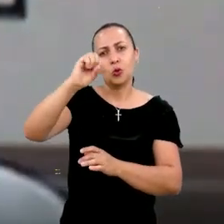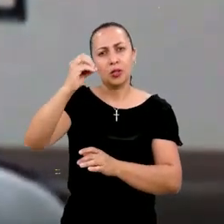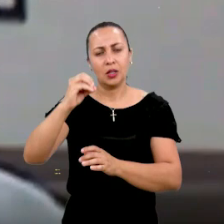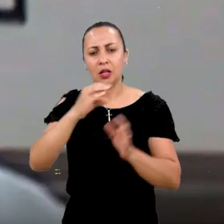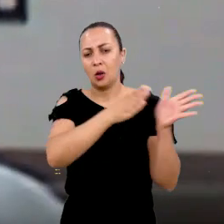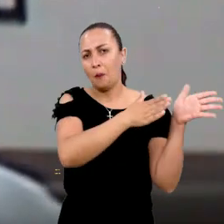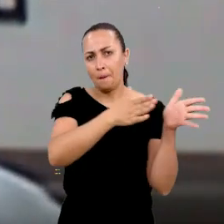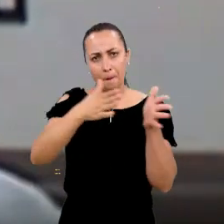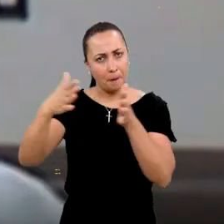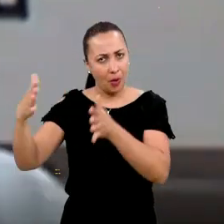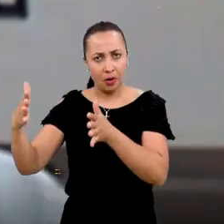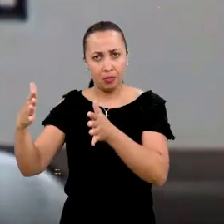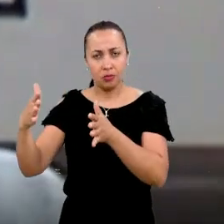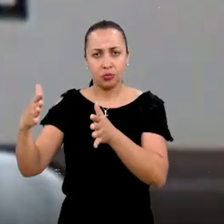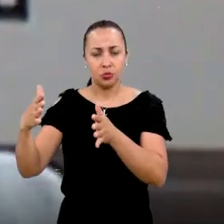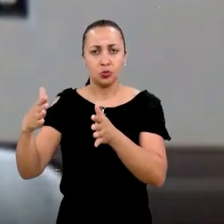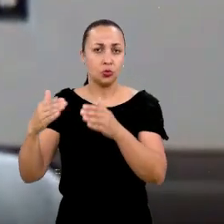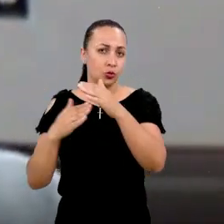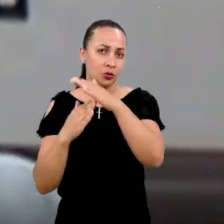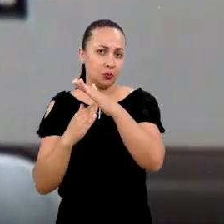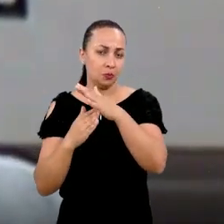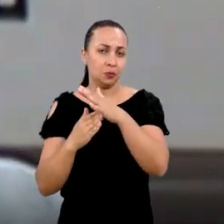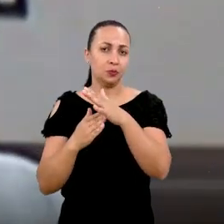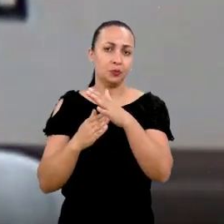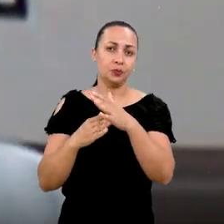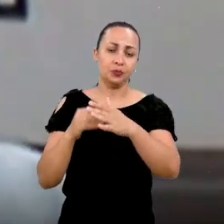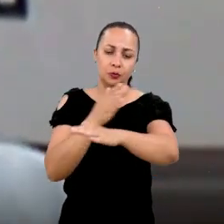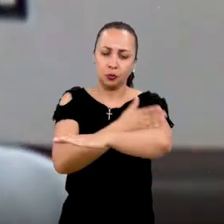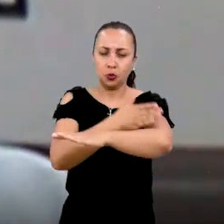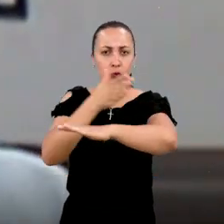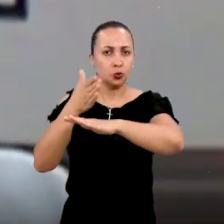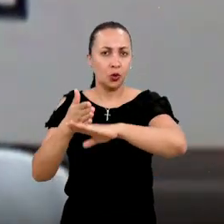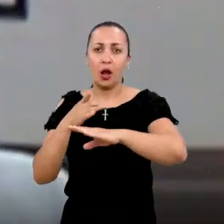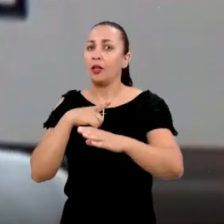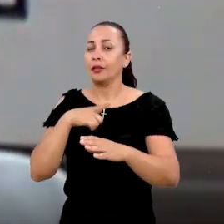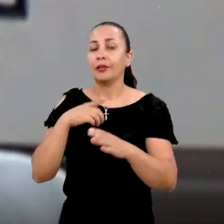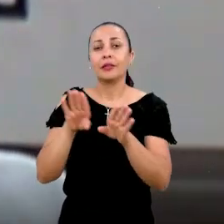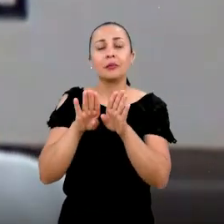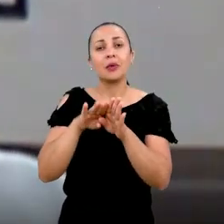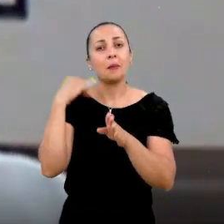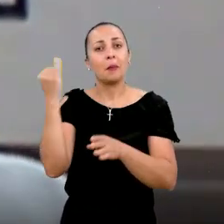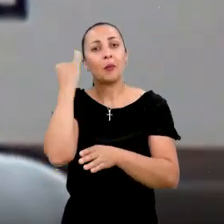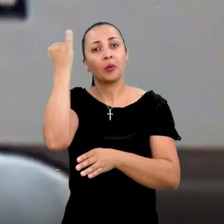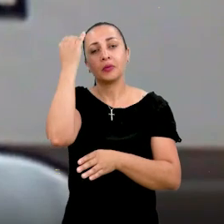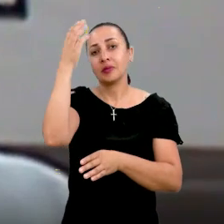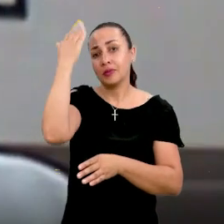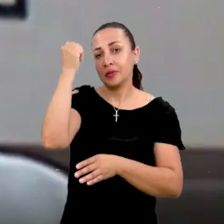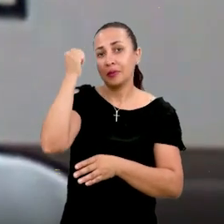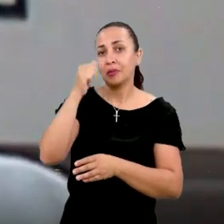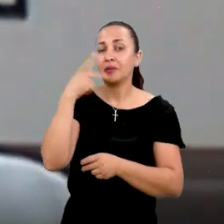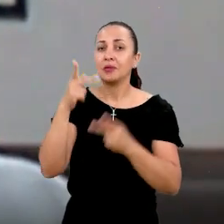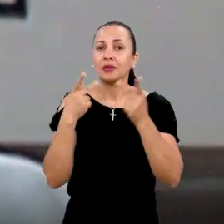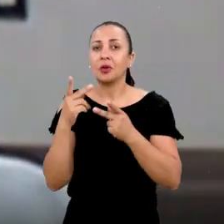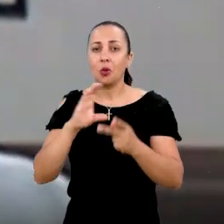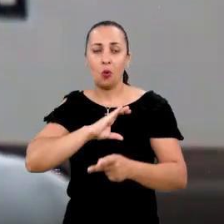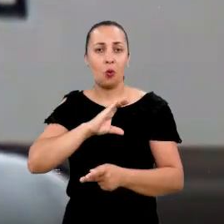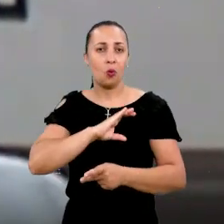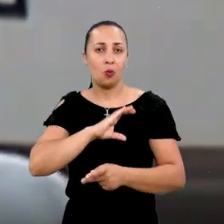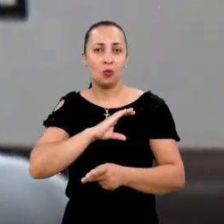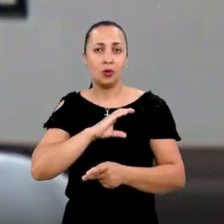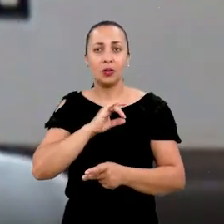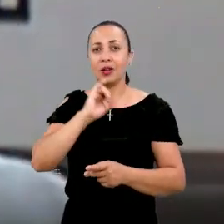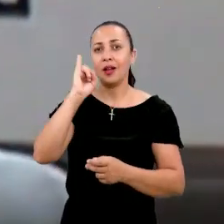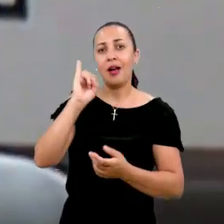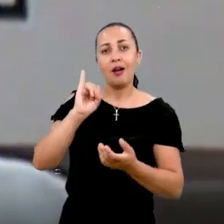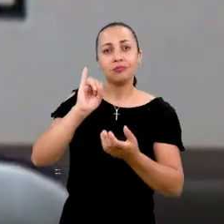dizer assim, nesse espaço temporal. Também é importante dizer que nós temos uma boa articulação com colegas